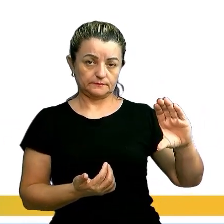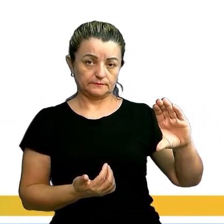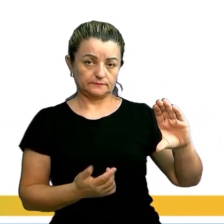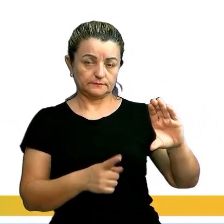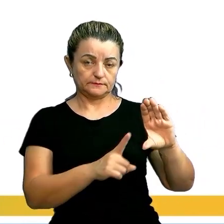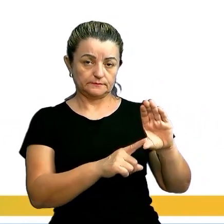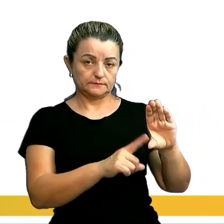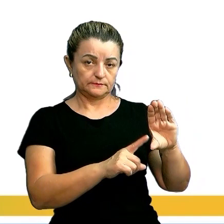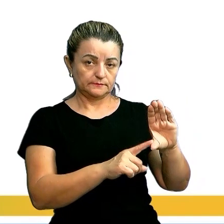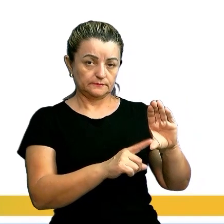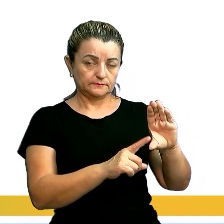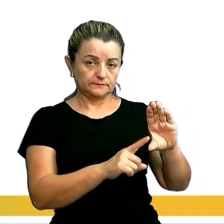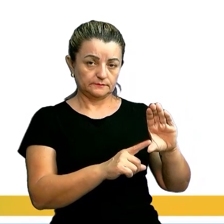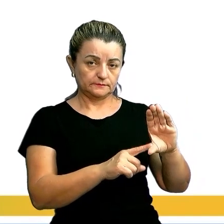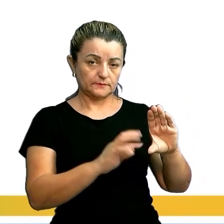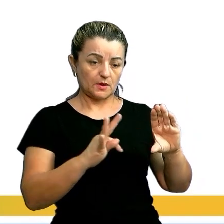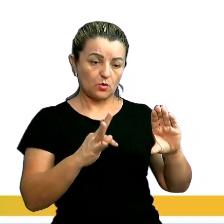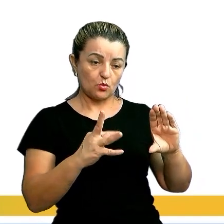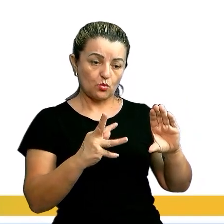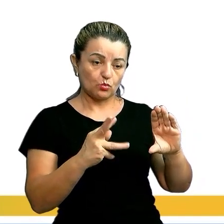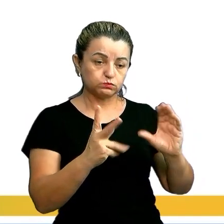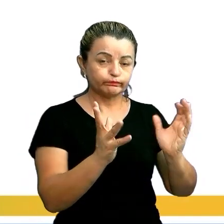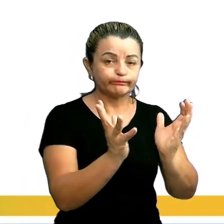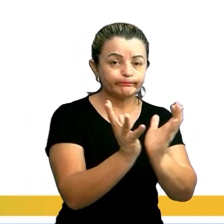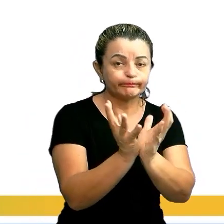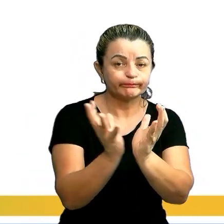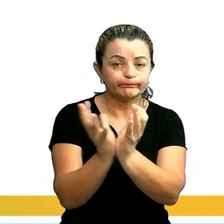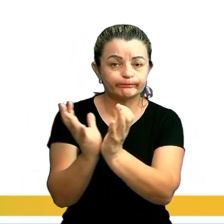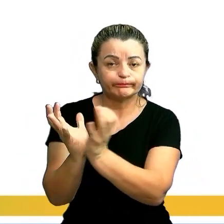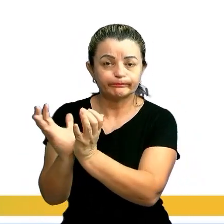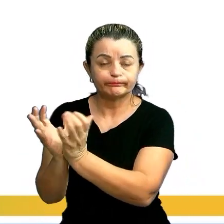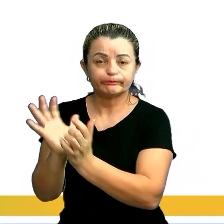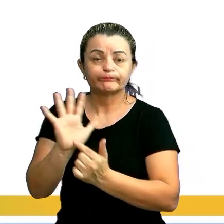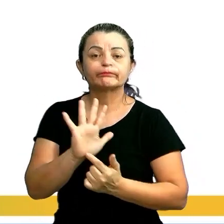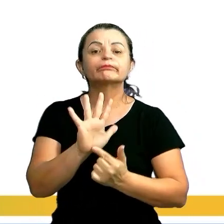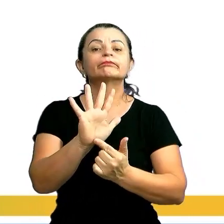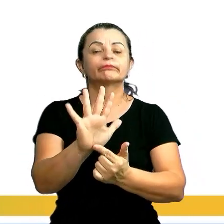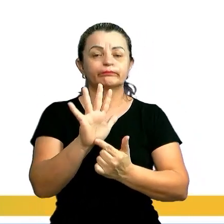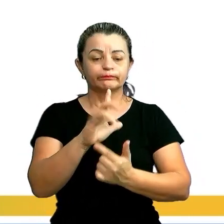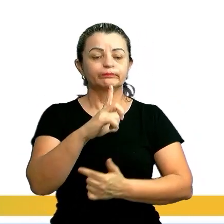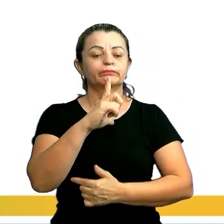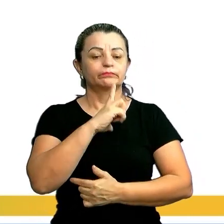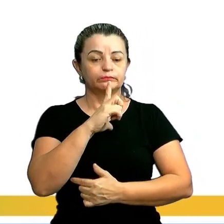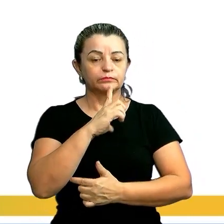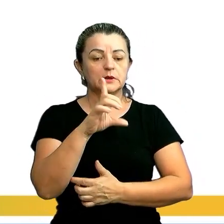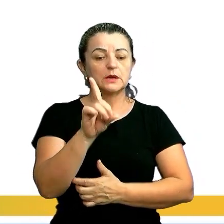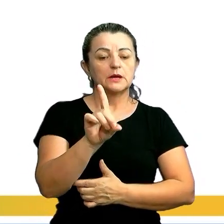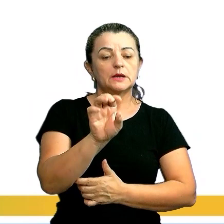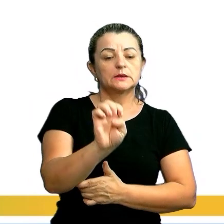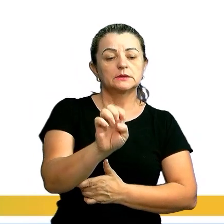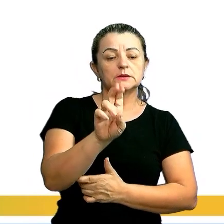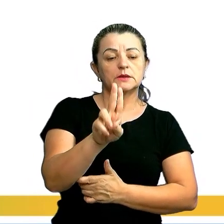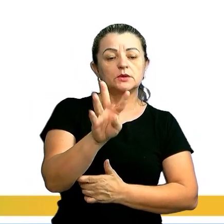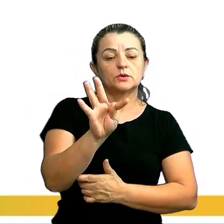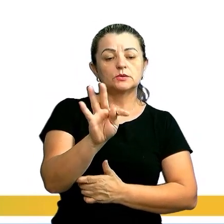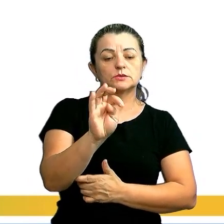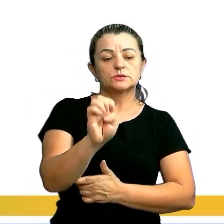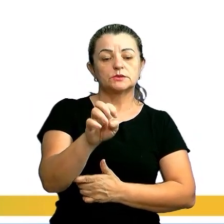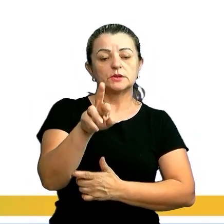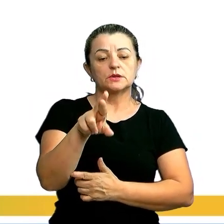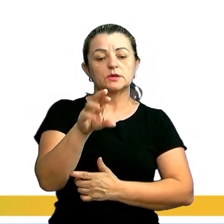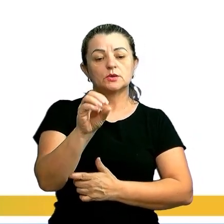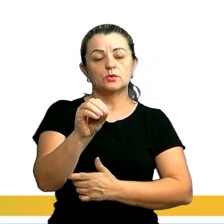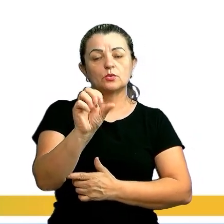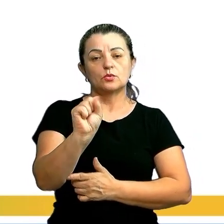C. Todos os grupos representados apresentam deuterostomia. É a classificação que está lá